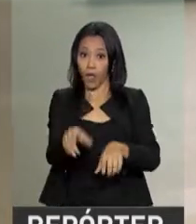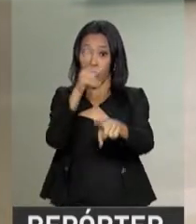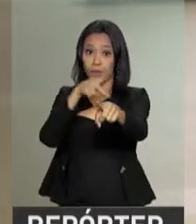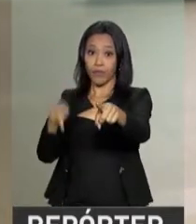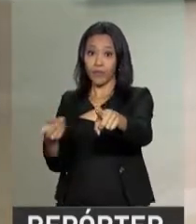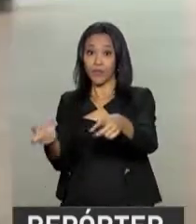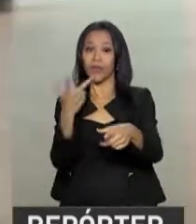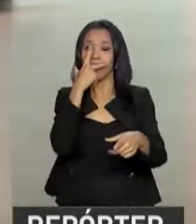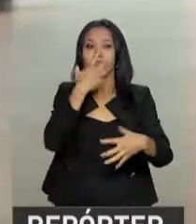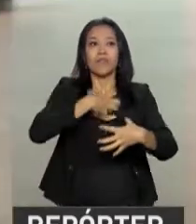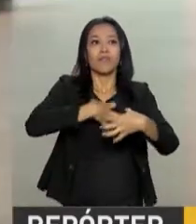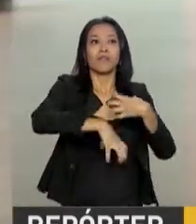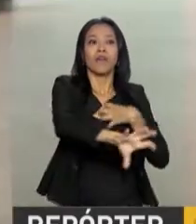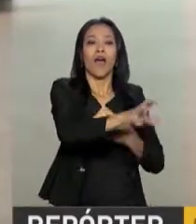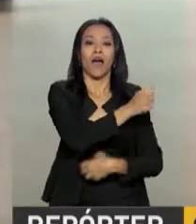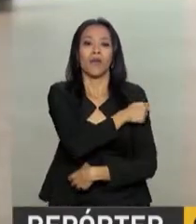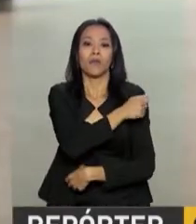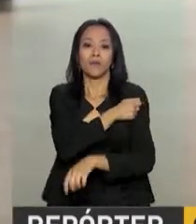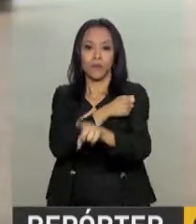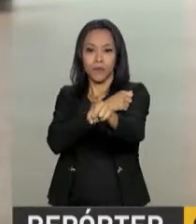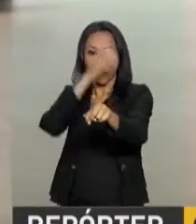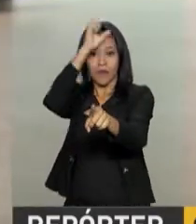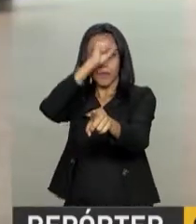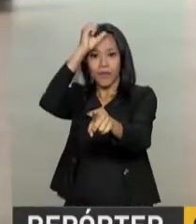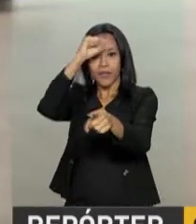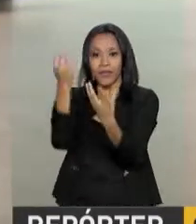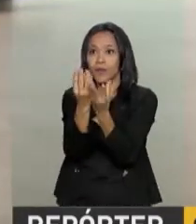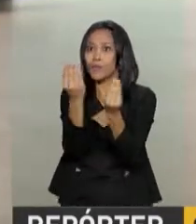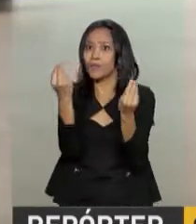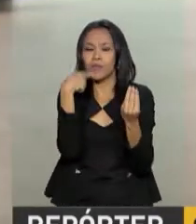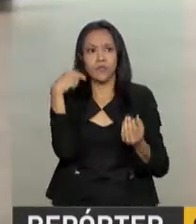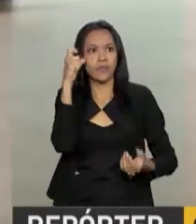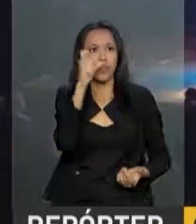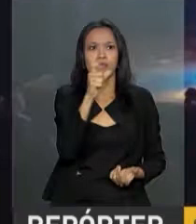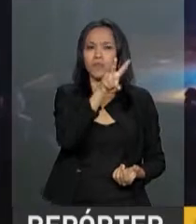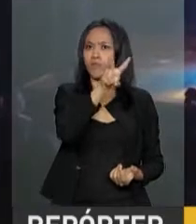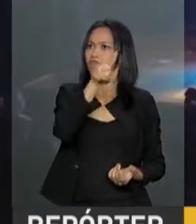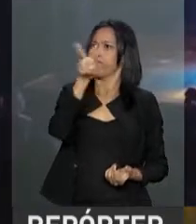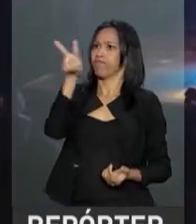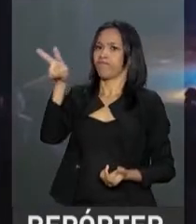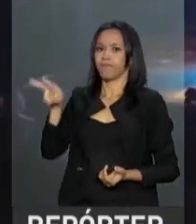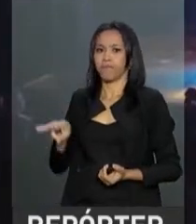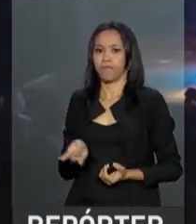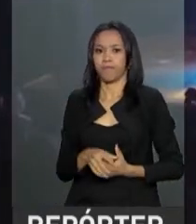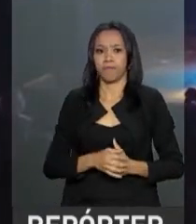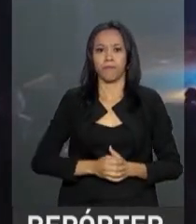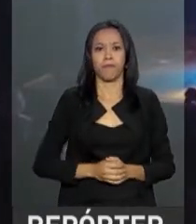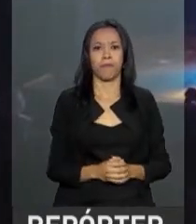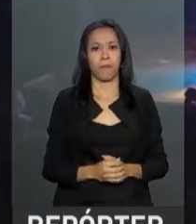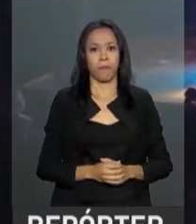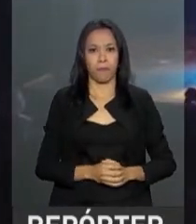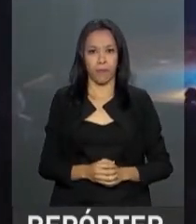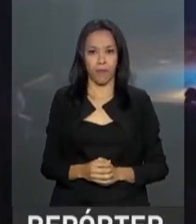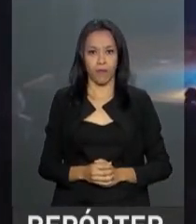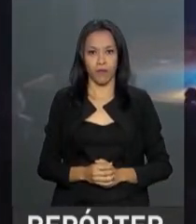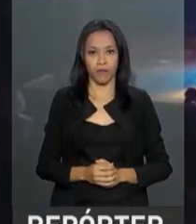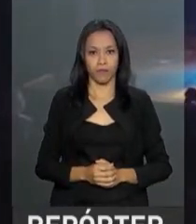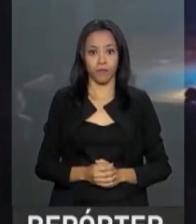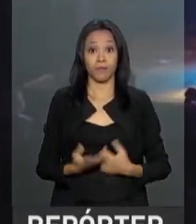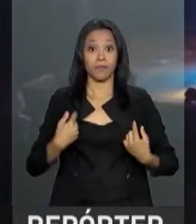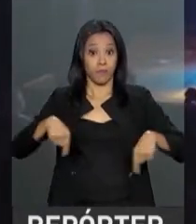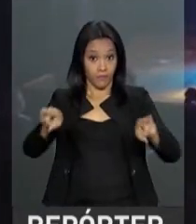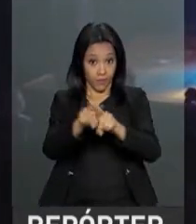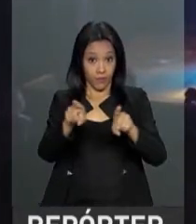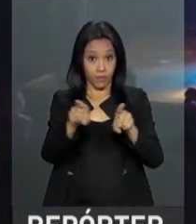a ser aluna. Tô aprendendo muito. Muito interessante tudo isso. Eu só quero te namorar. Também